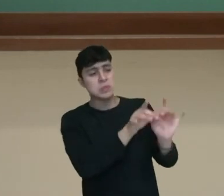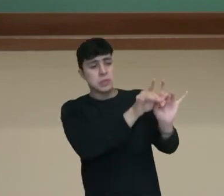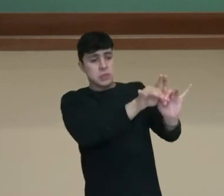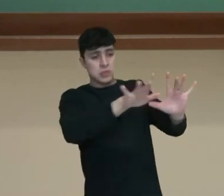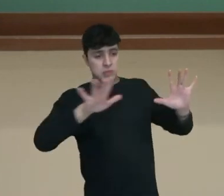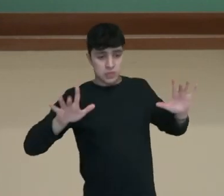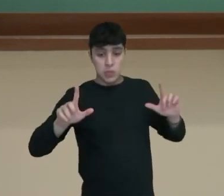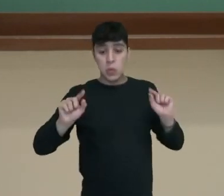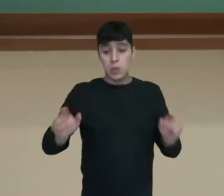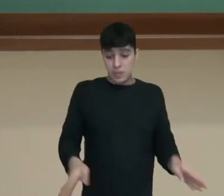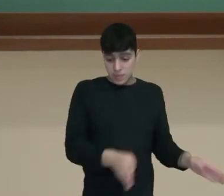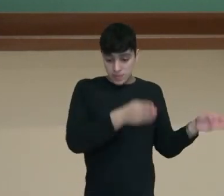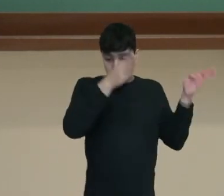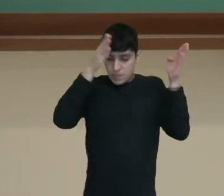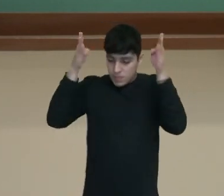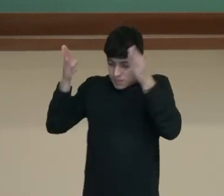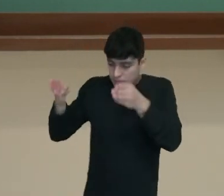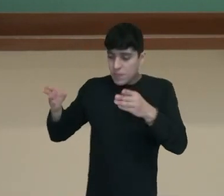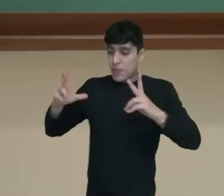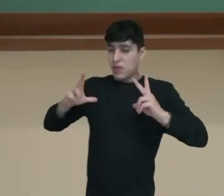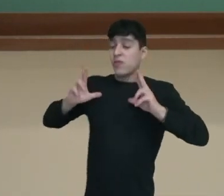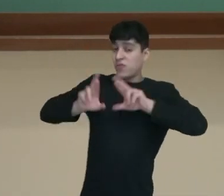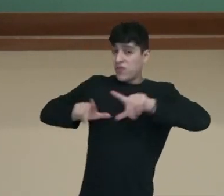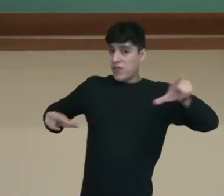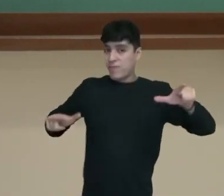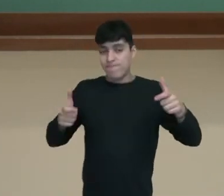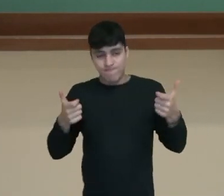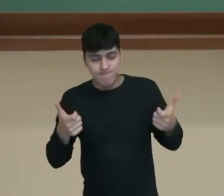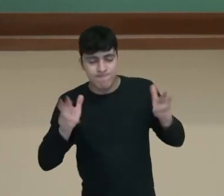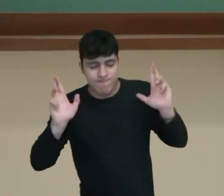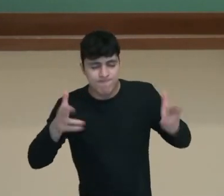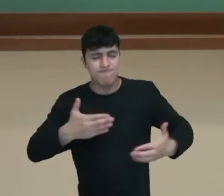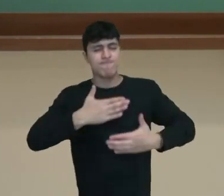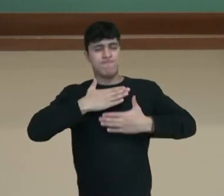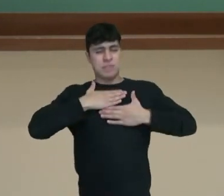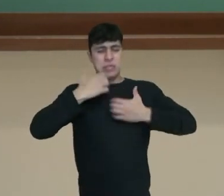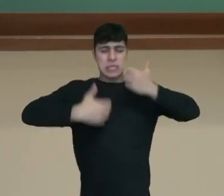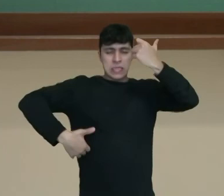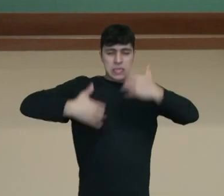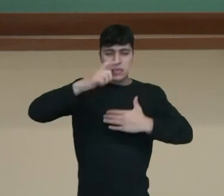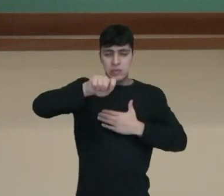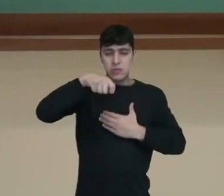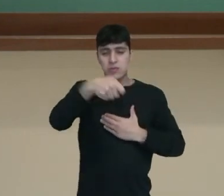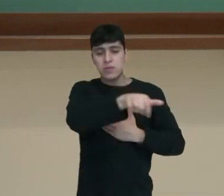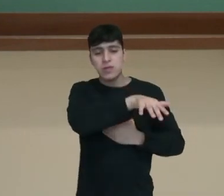diferente do espaço privado, certo? Espero que vocês tenham gostado. Falamos